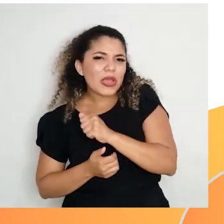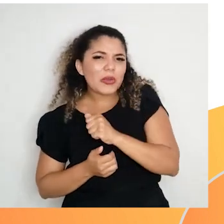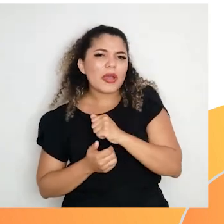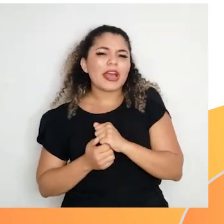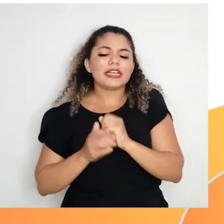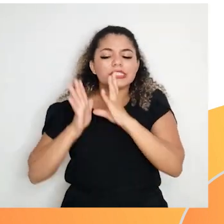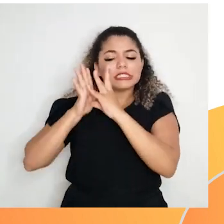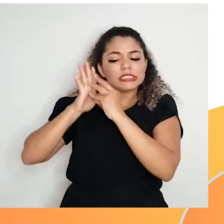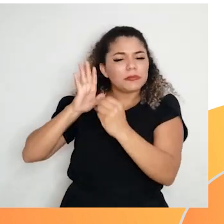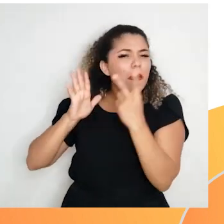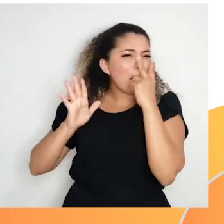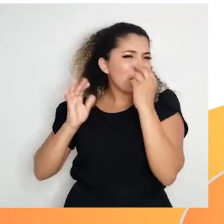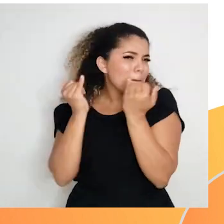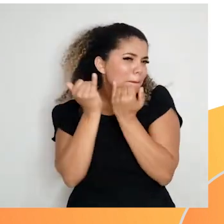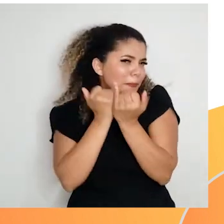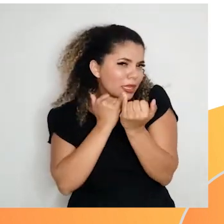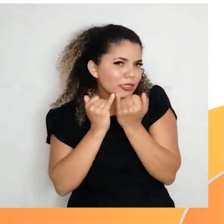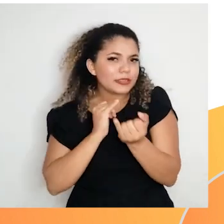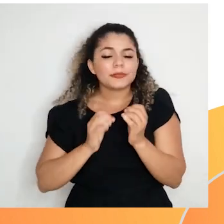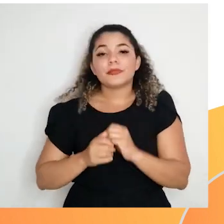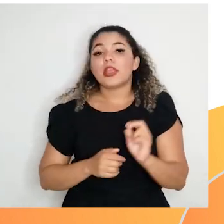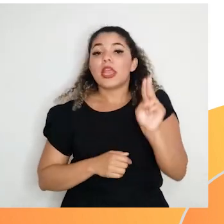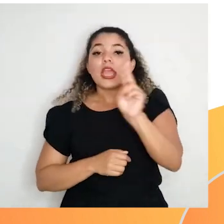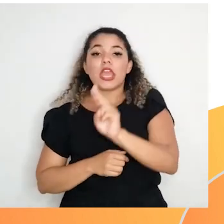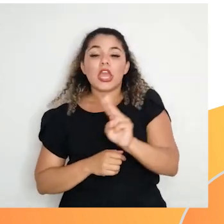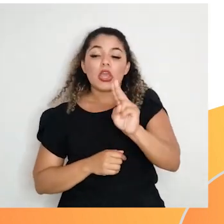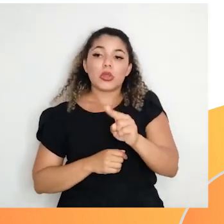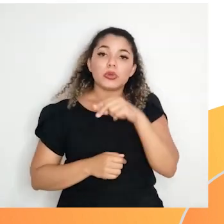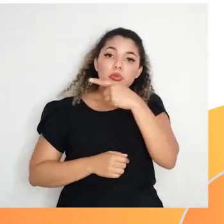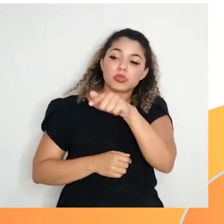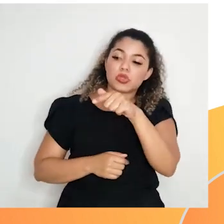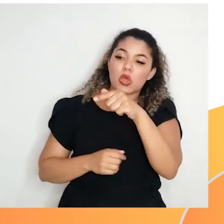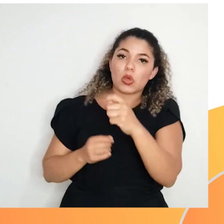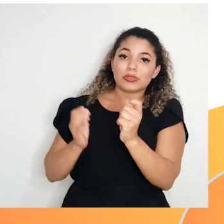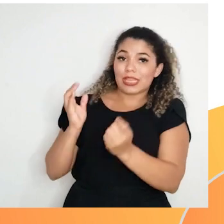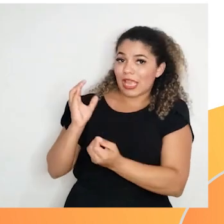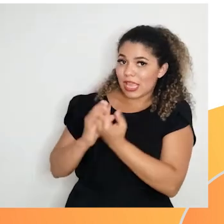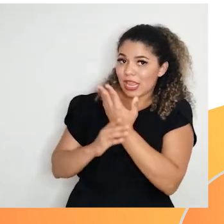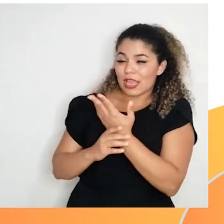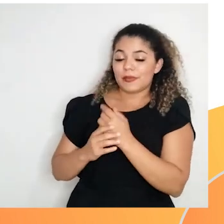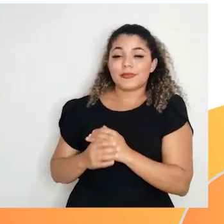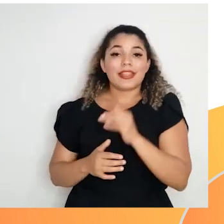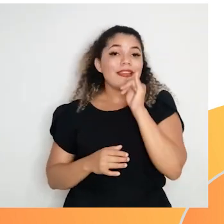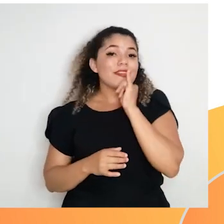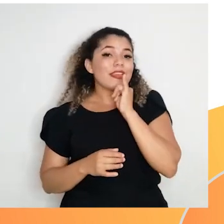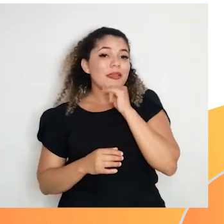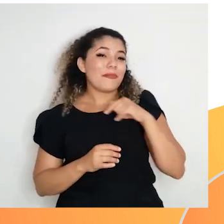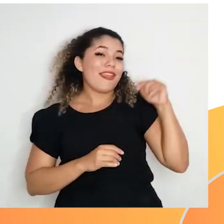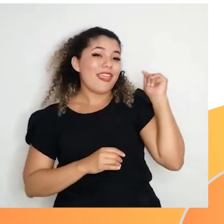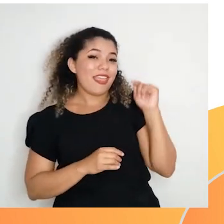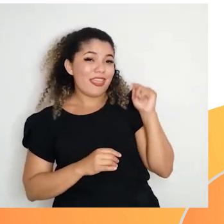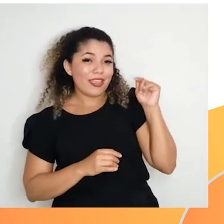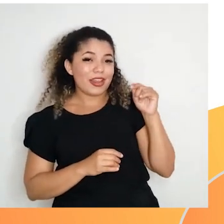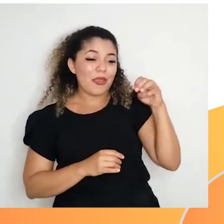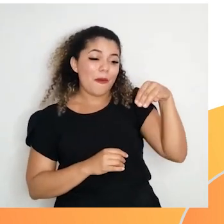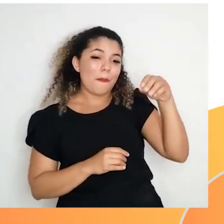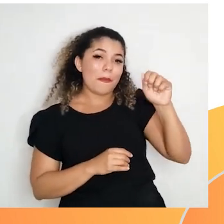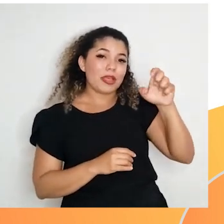quase imitação. Ele usa uma determinada obra. Percebam que o Manuel de Barros,